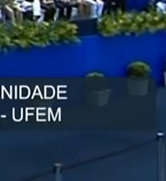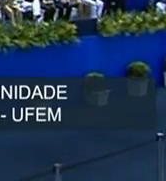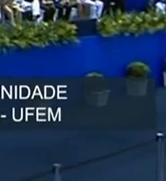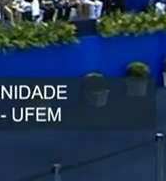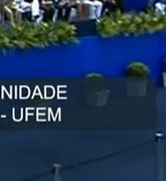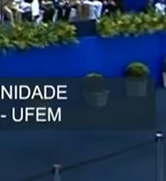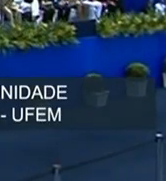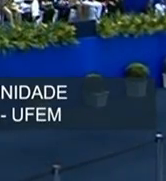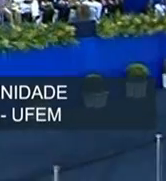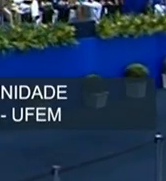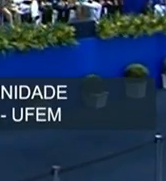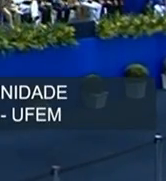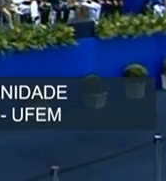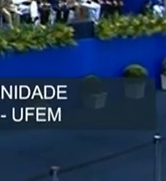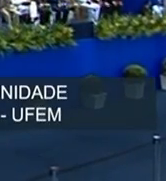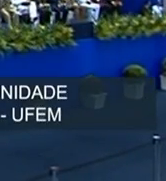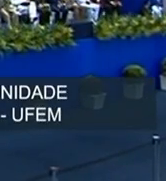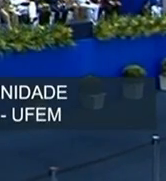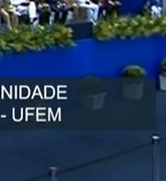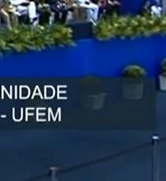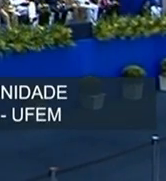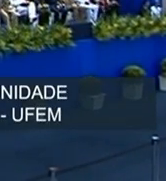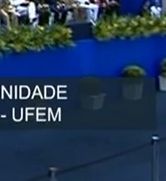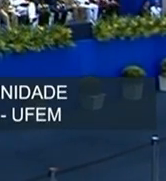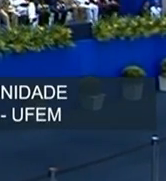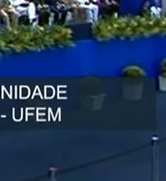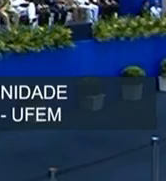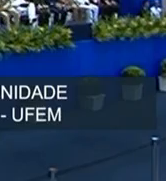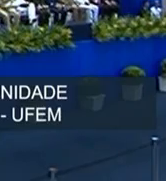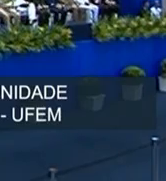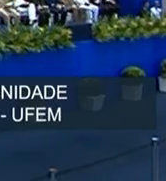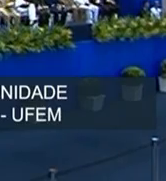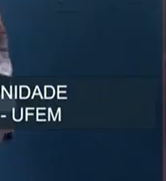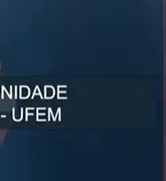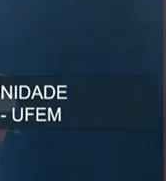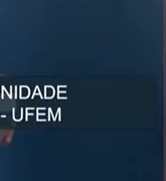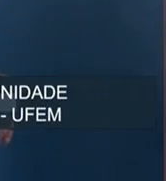senhora presidenta da República, Dilma Rousseff.